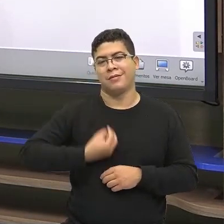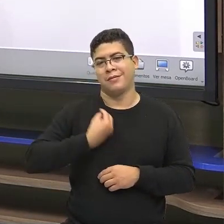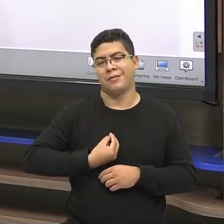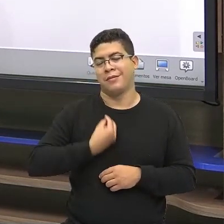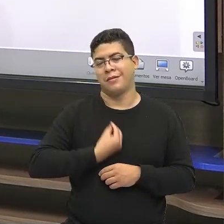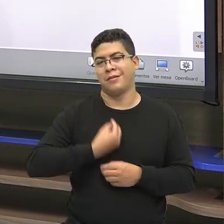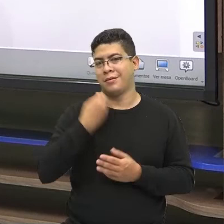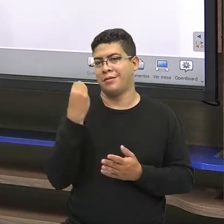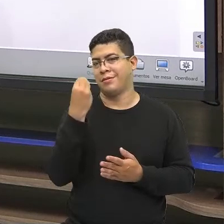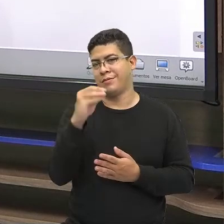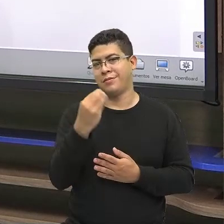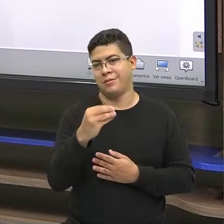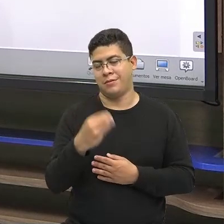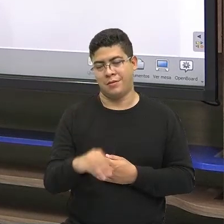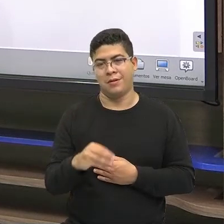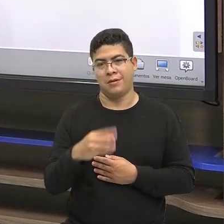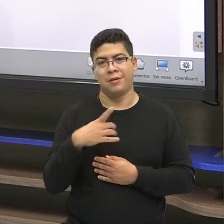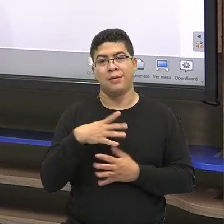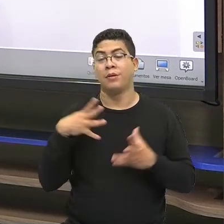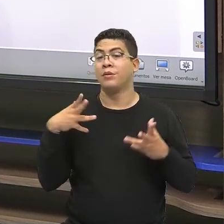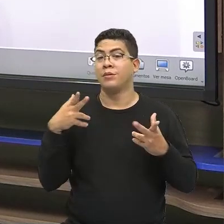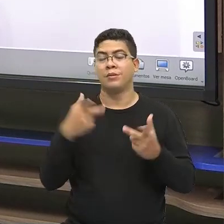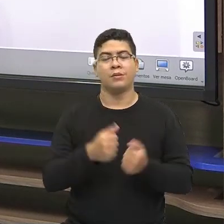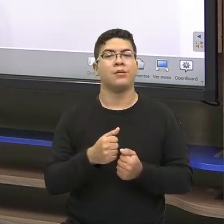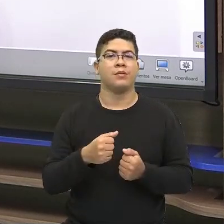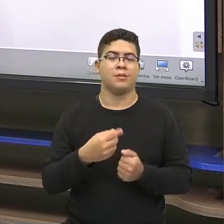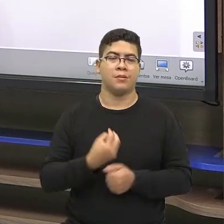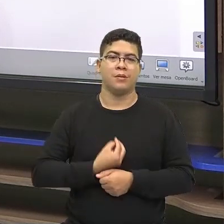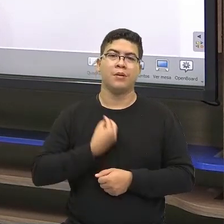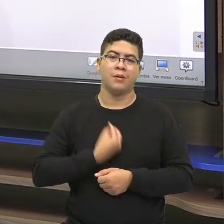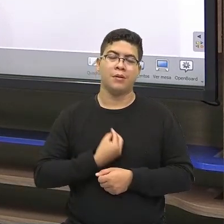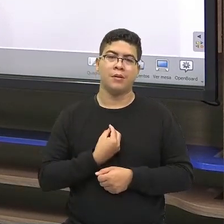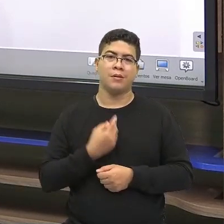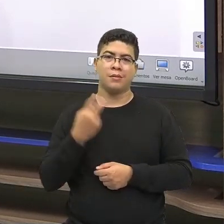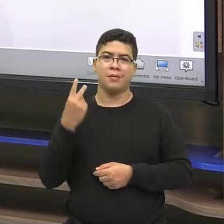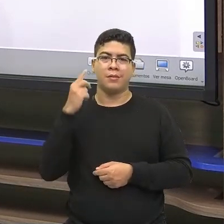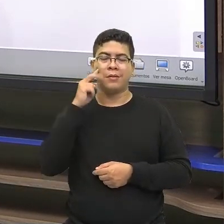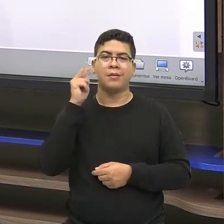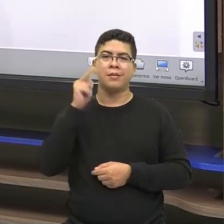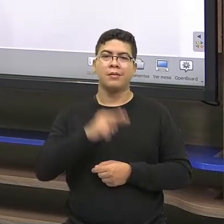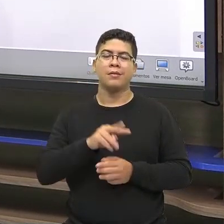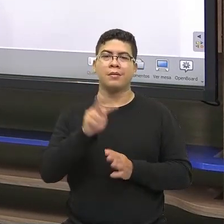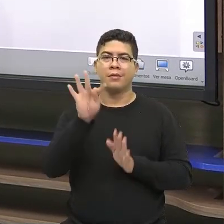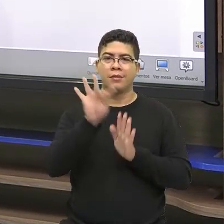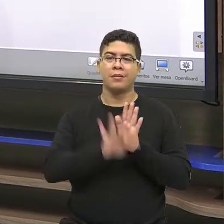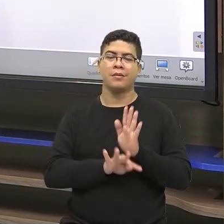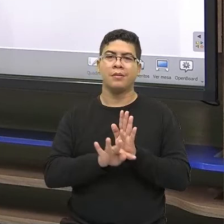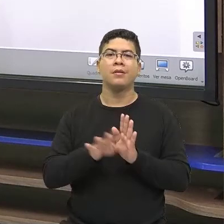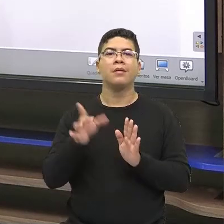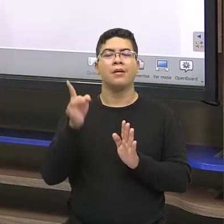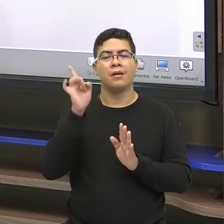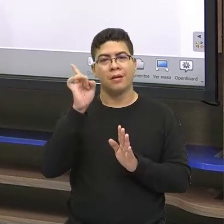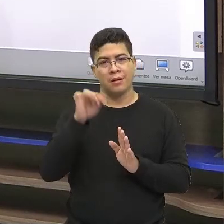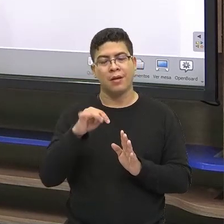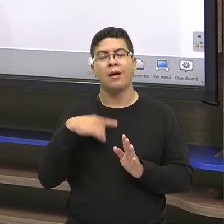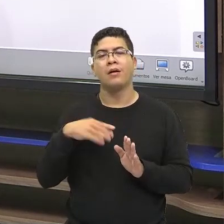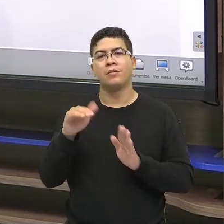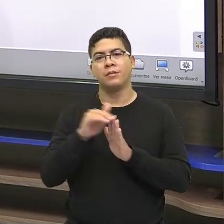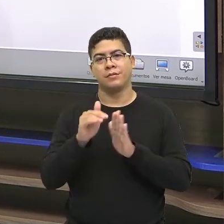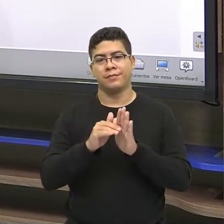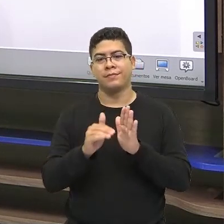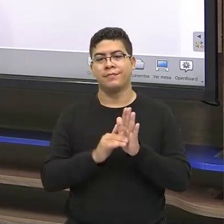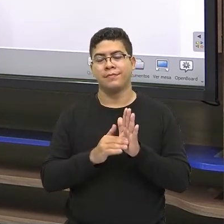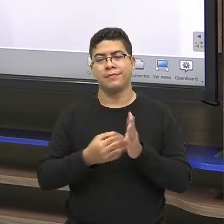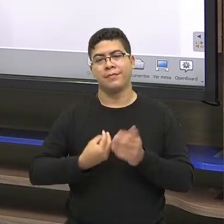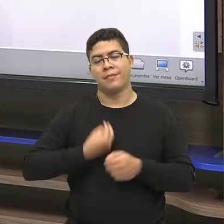nós vimos em todos os poemas lidos aqui, que era uma rotina da vida dele, né?